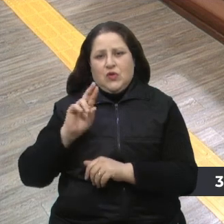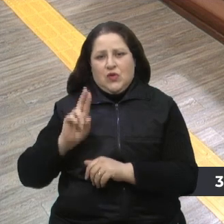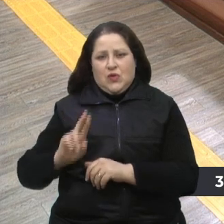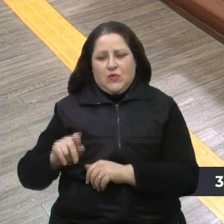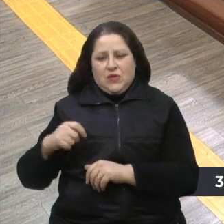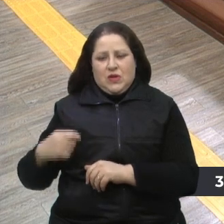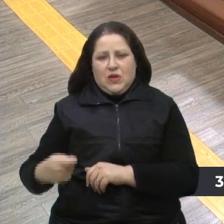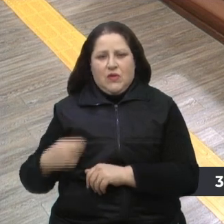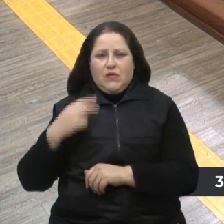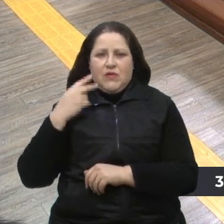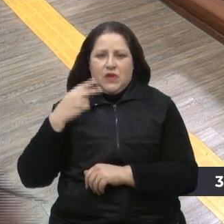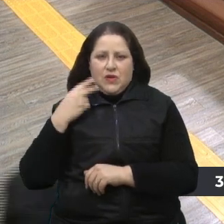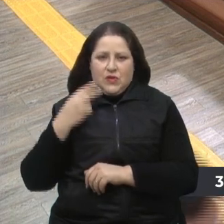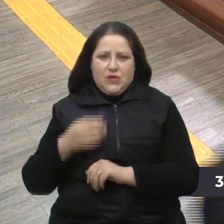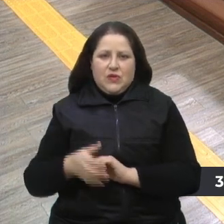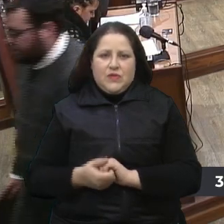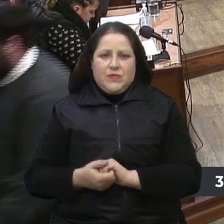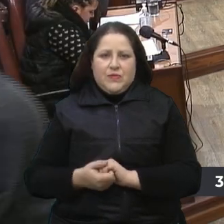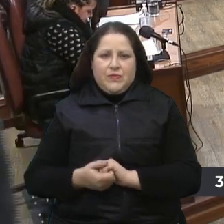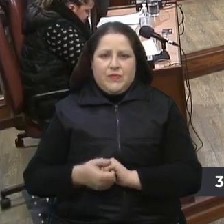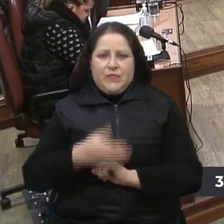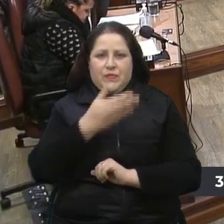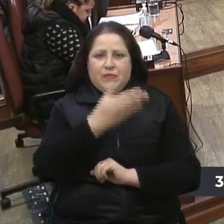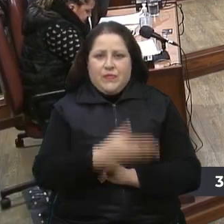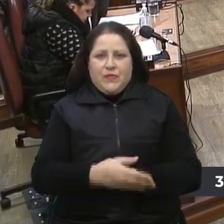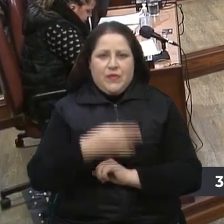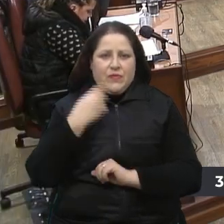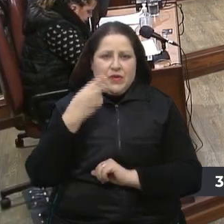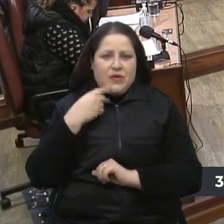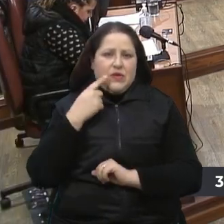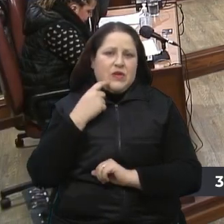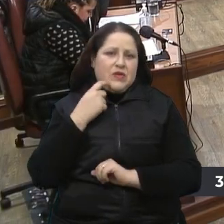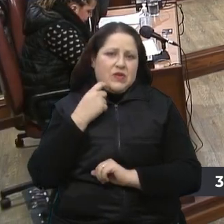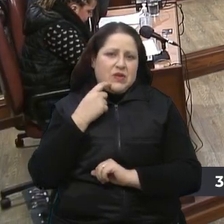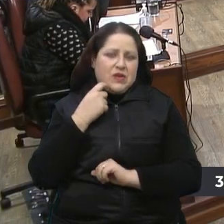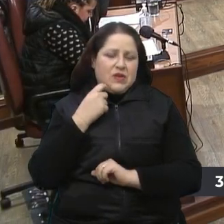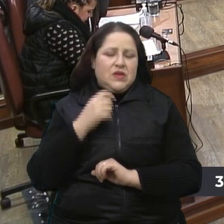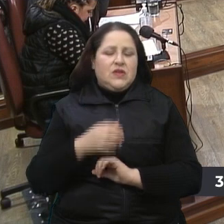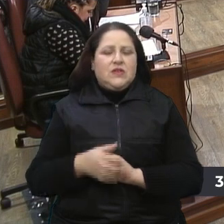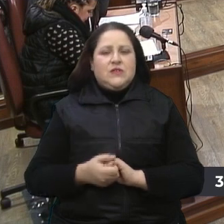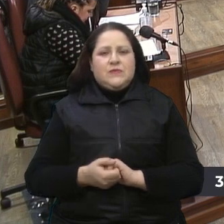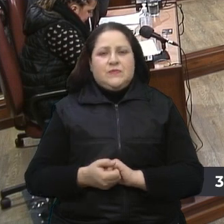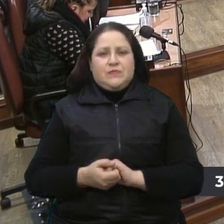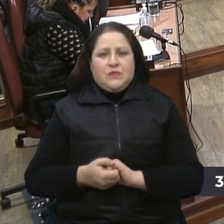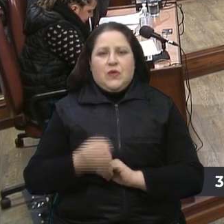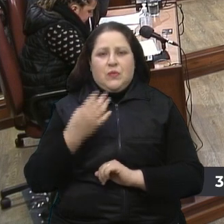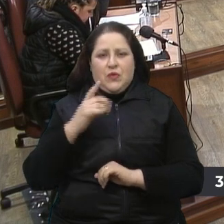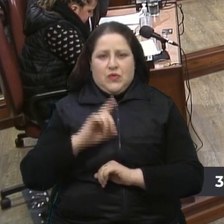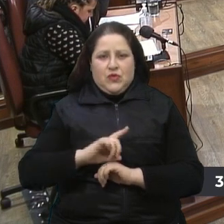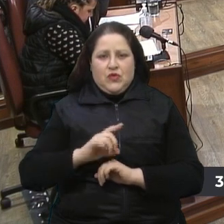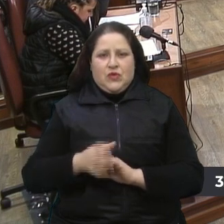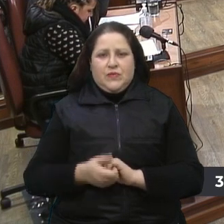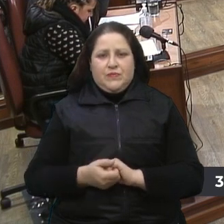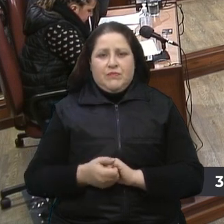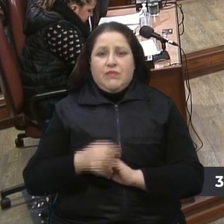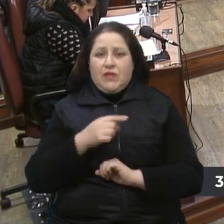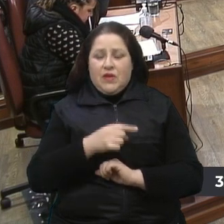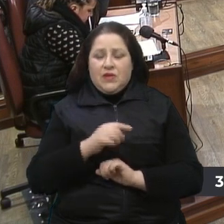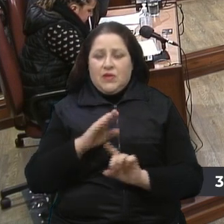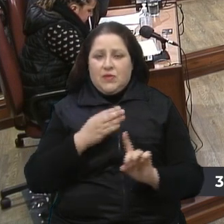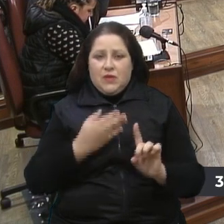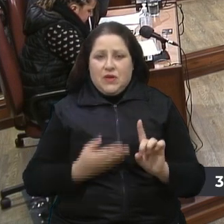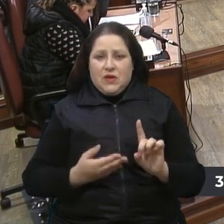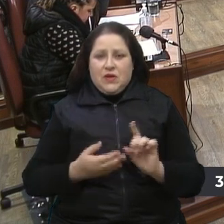com a palavra Roselaine frigeri Bom dia eu essa homenagem